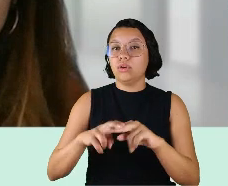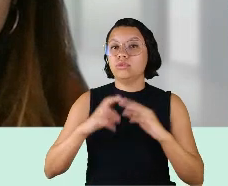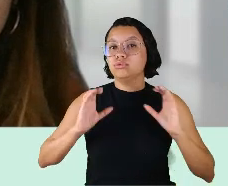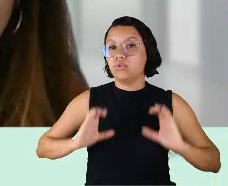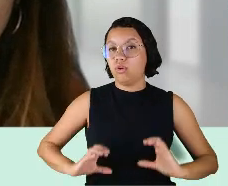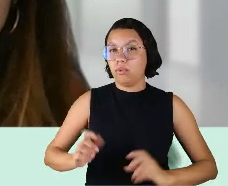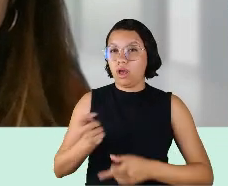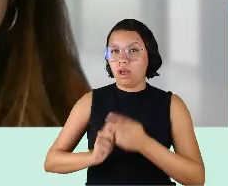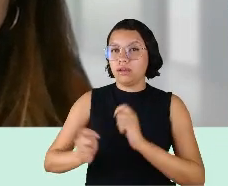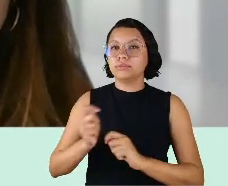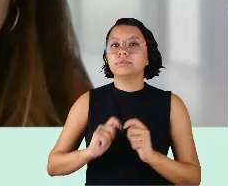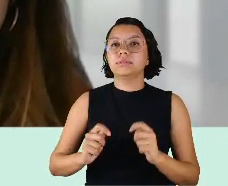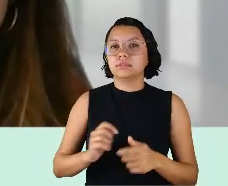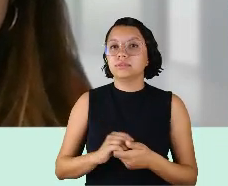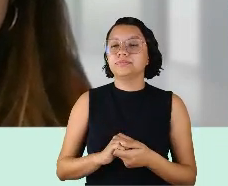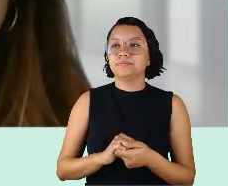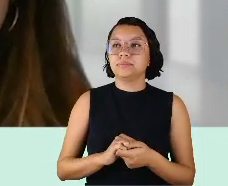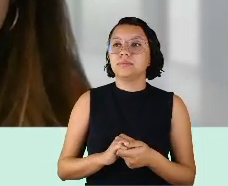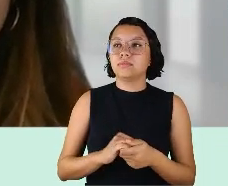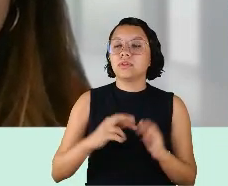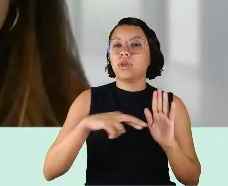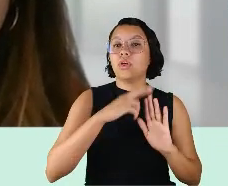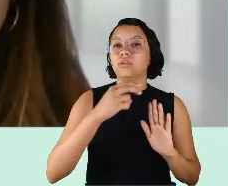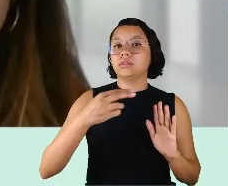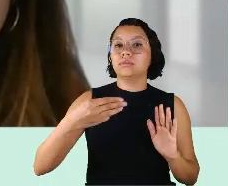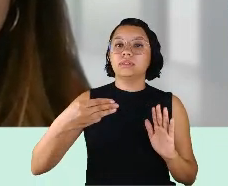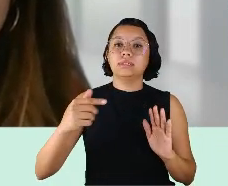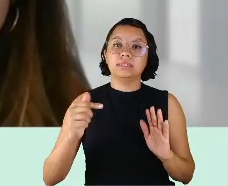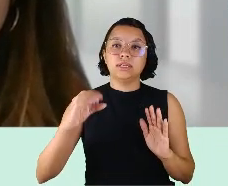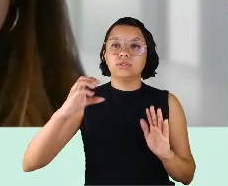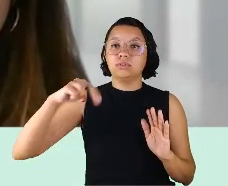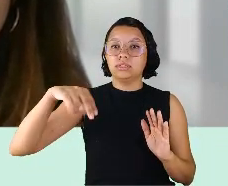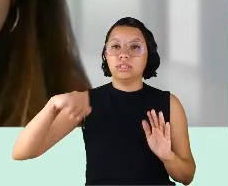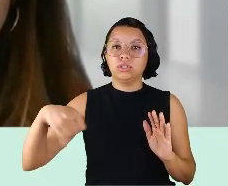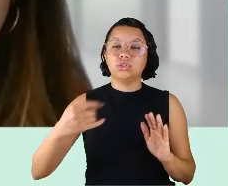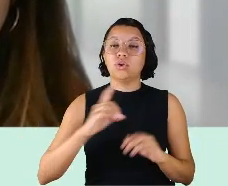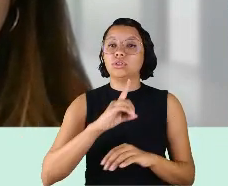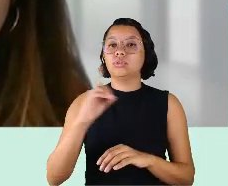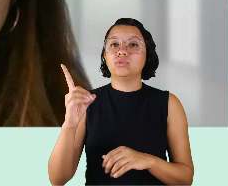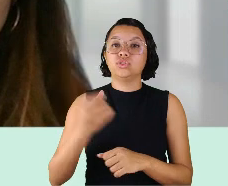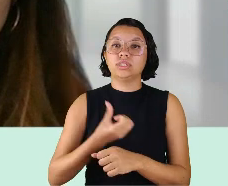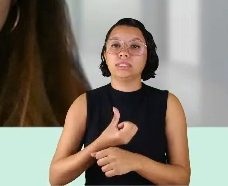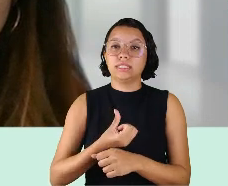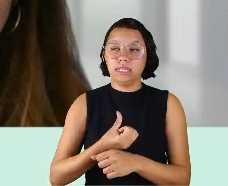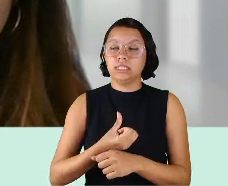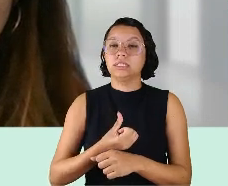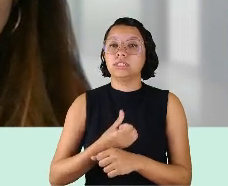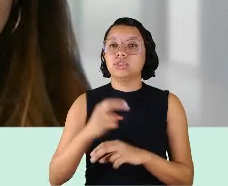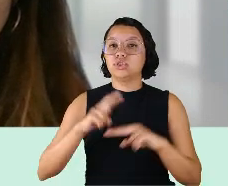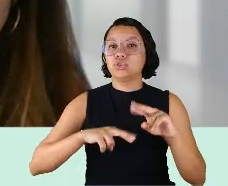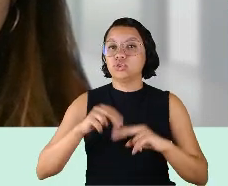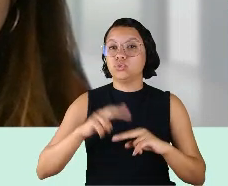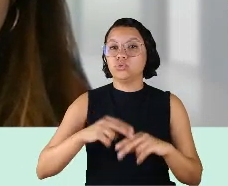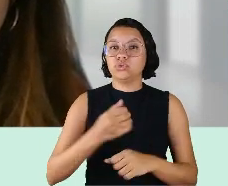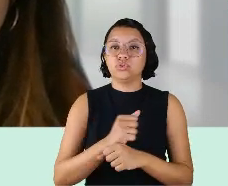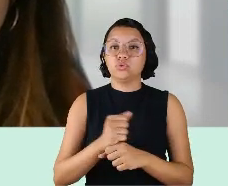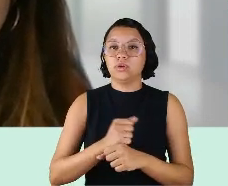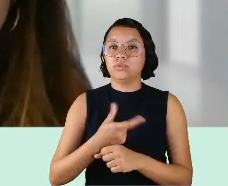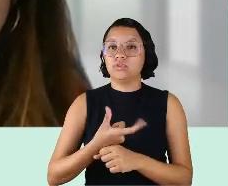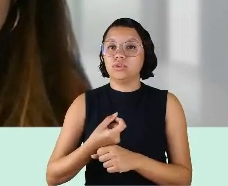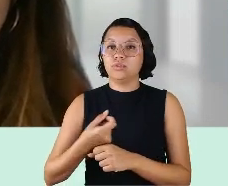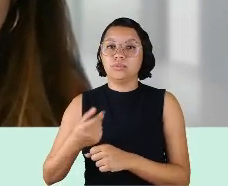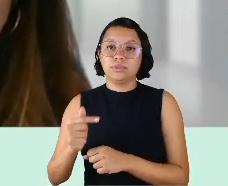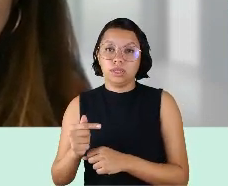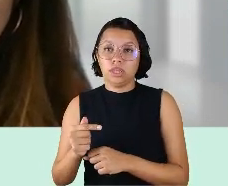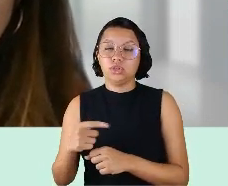O nosso tribunal, essa resolução 37 do CNJ é do dia 6 de junho de 2007.